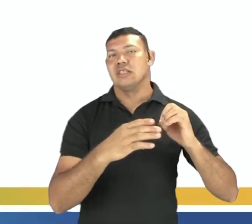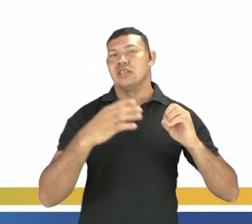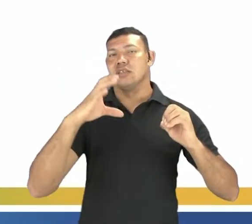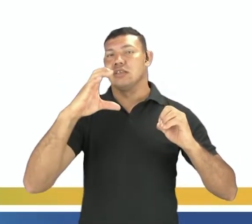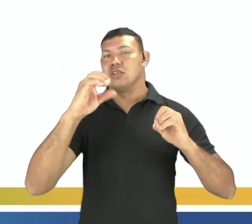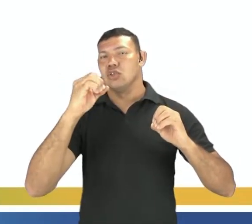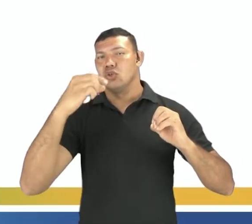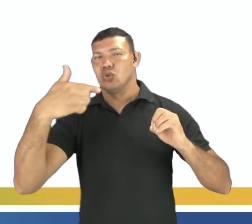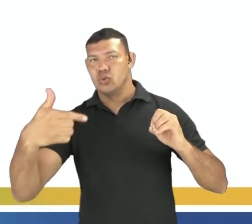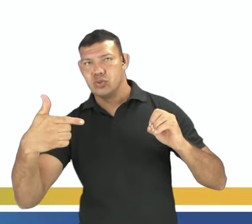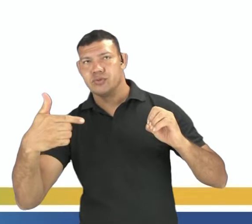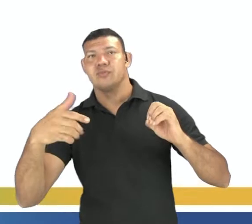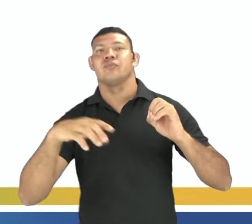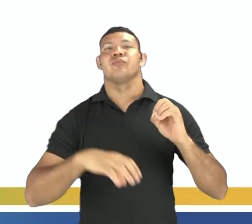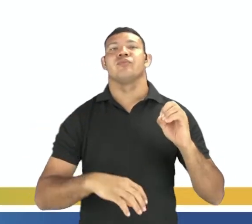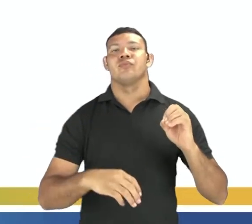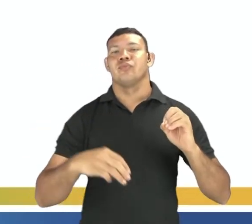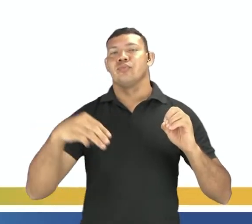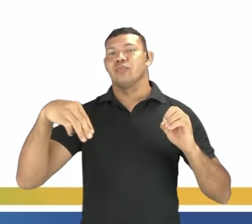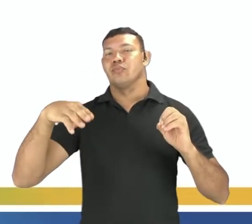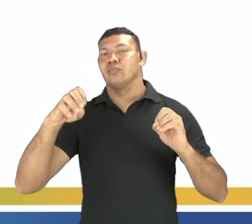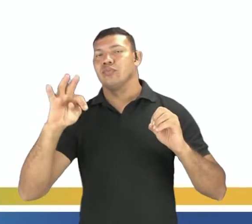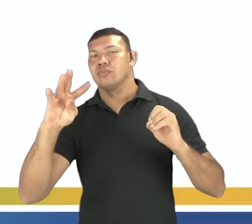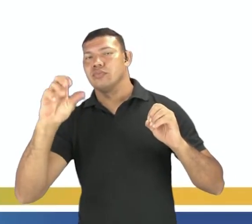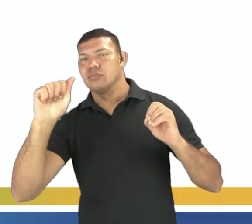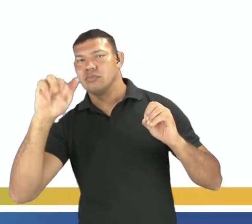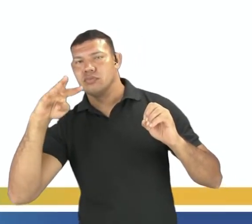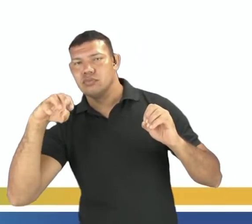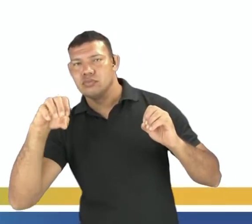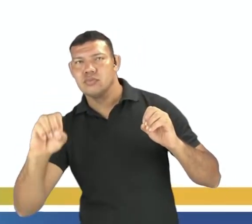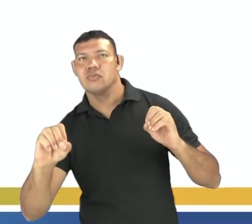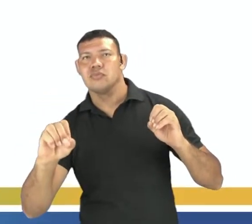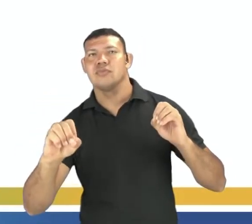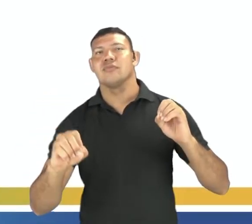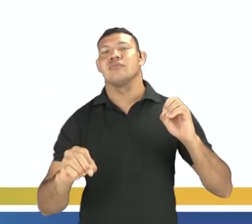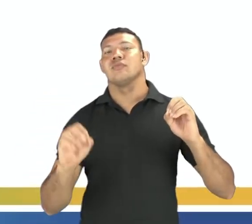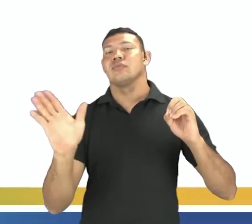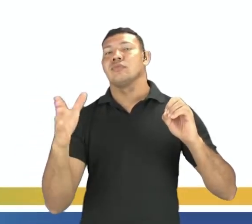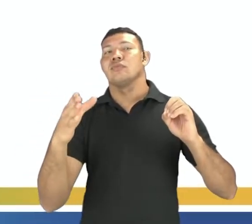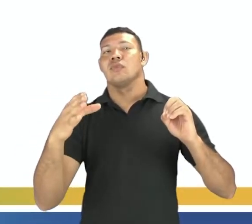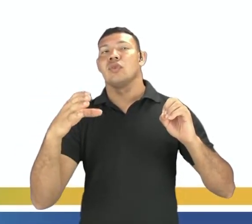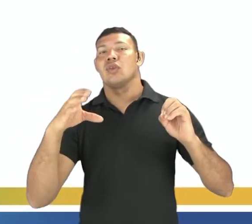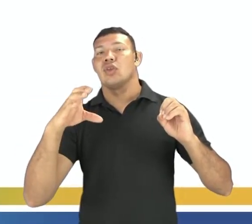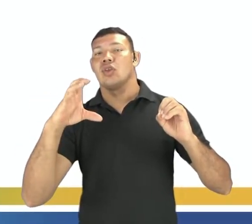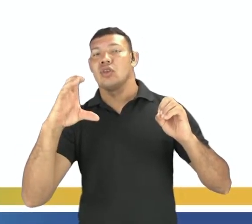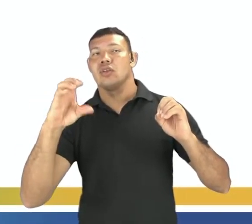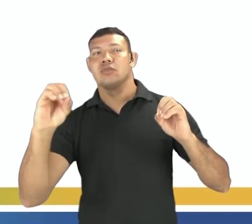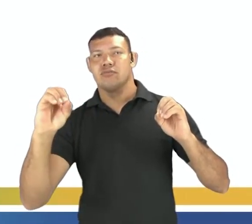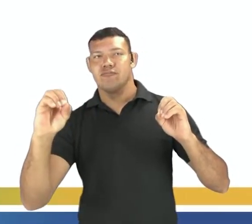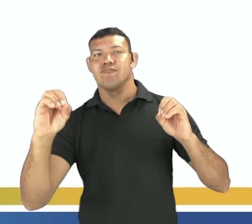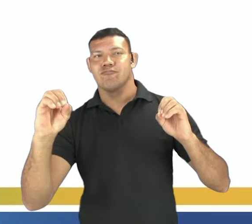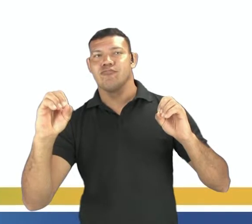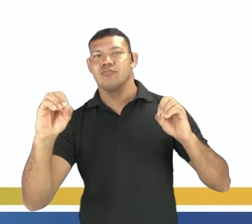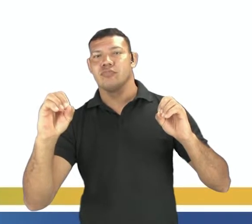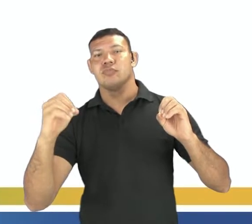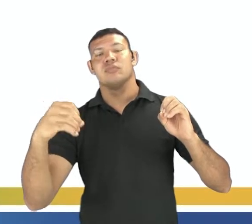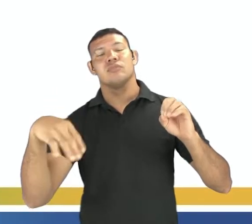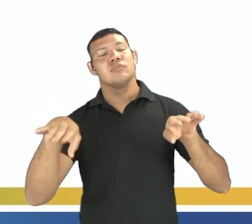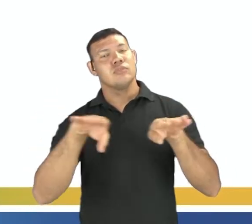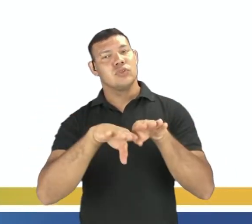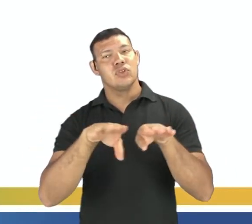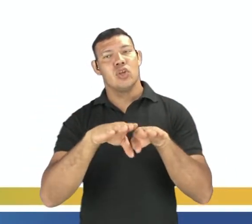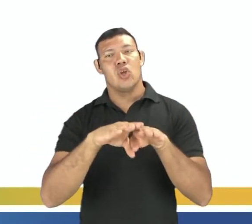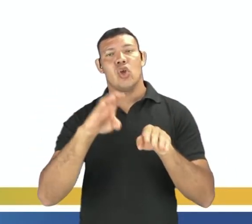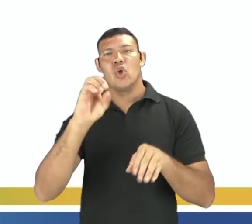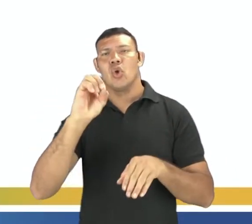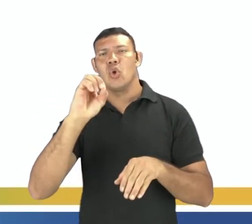metano, óxido de azoto e ozônio. Notem aí que eu destaquei para vocês o dióxido de carbono e o ozônio.